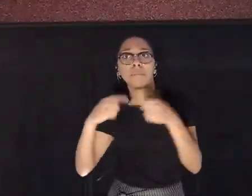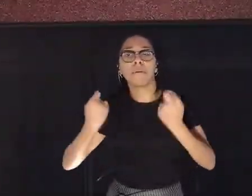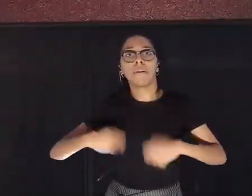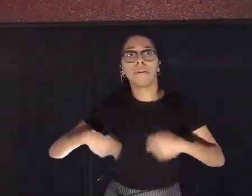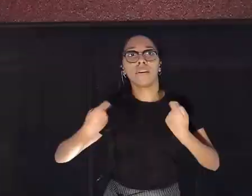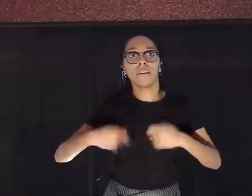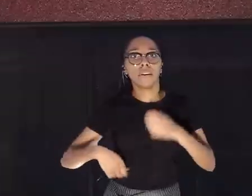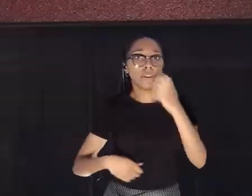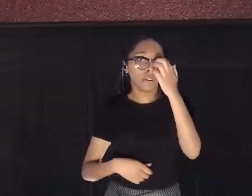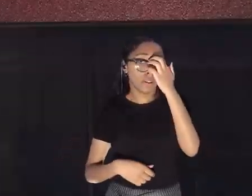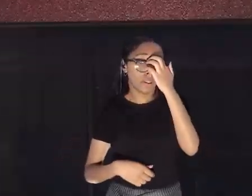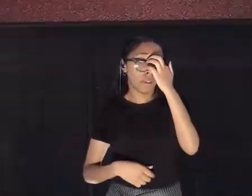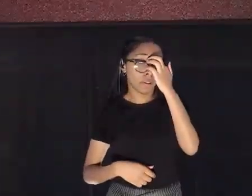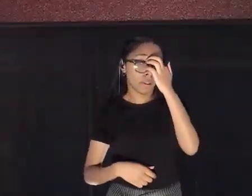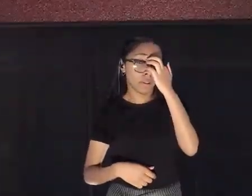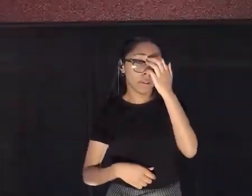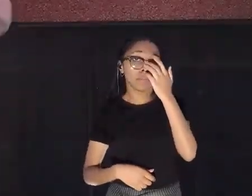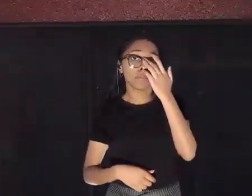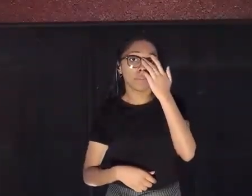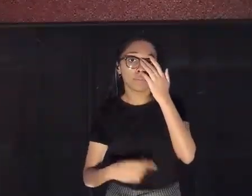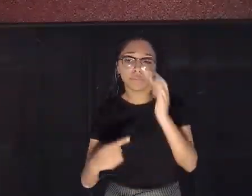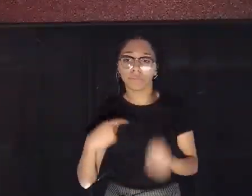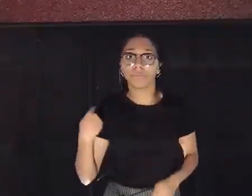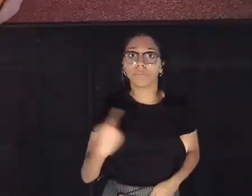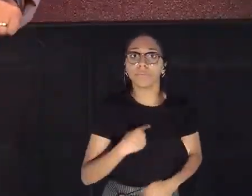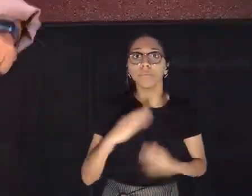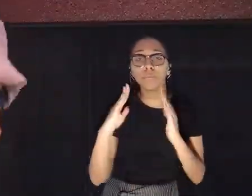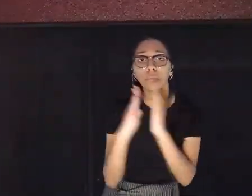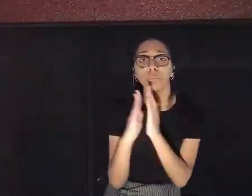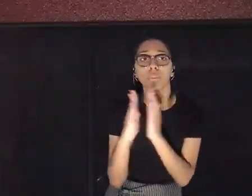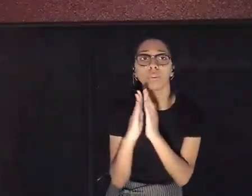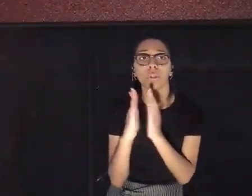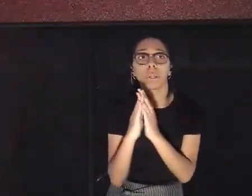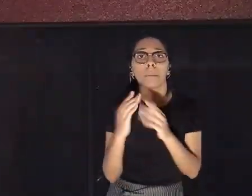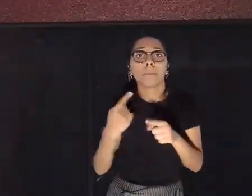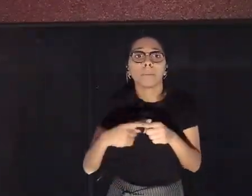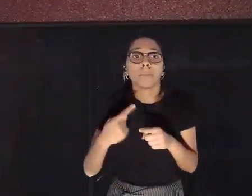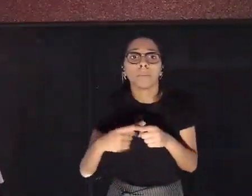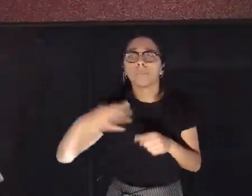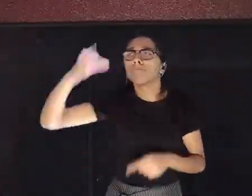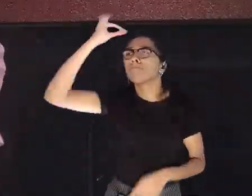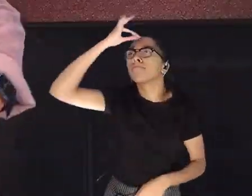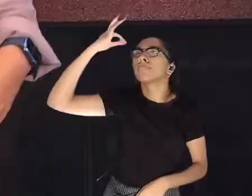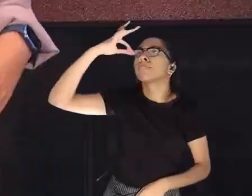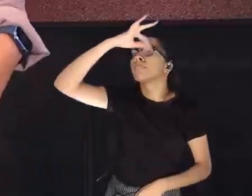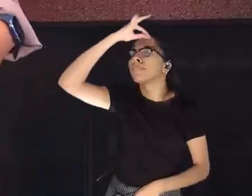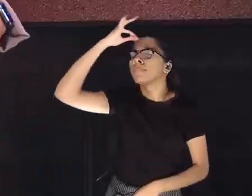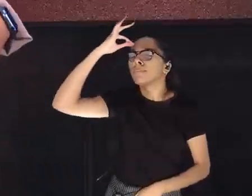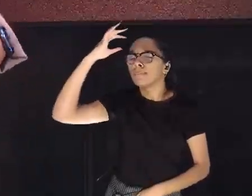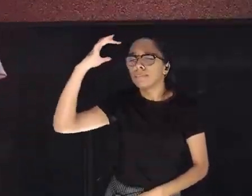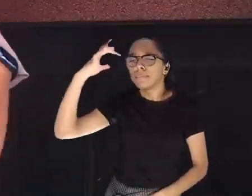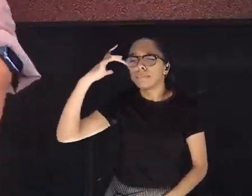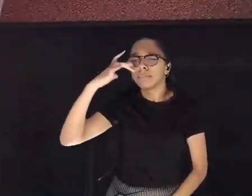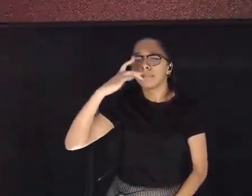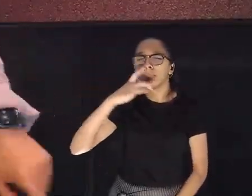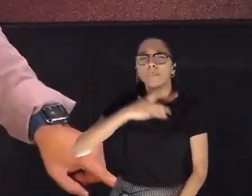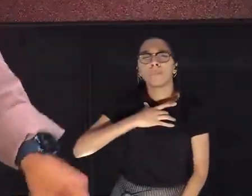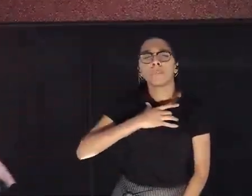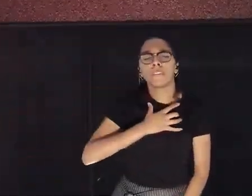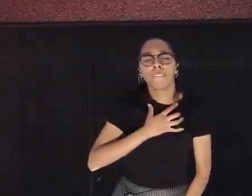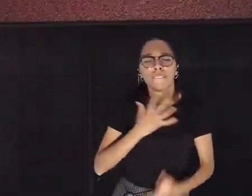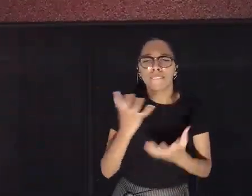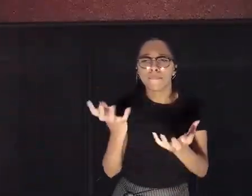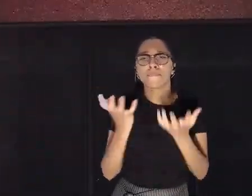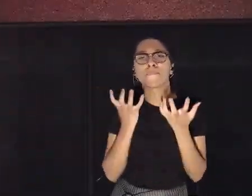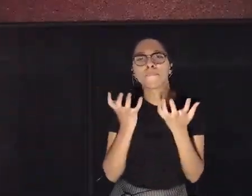vamos orar porque eu quero uma vida nova. Nós vamos orar porque eu quero ser tomado pelo Espírito Santo. Satanás pode colocar a mangueira que for, tem fonte